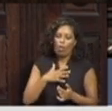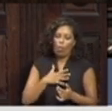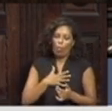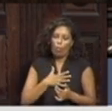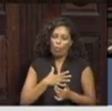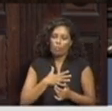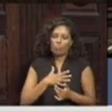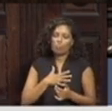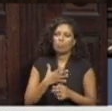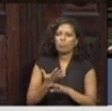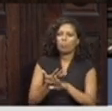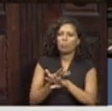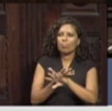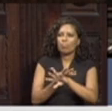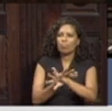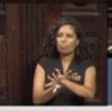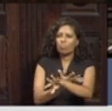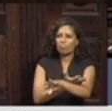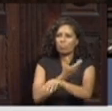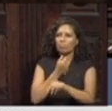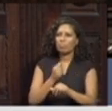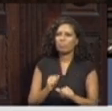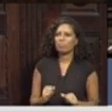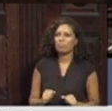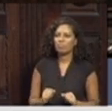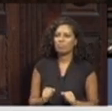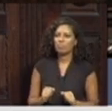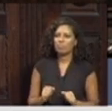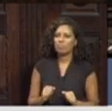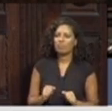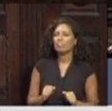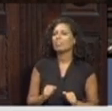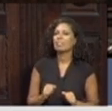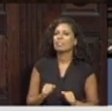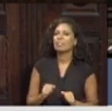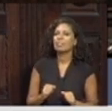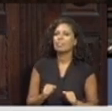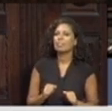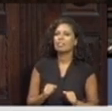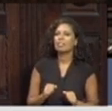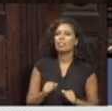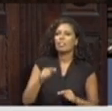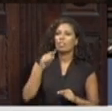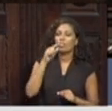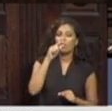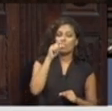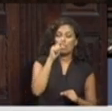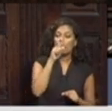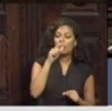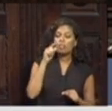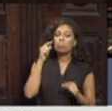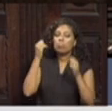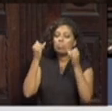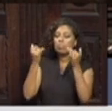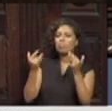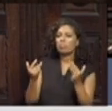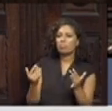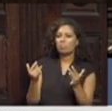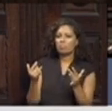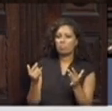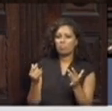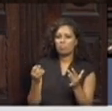Um, que é para mim o samba preferido desse ano, do Paraísos do Tuiuti, que diz: não sou escravo de nenhum